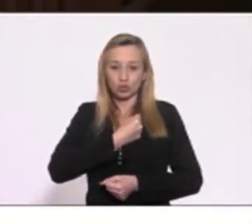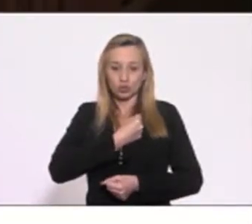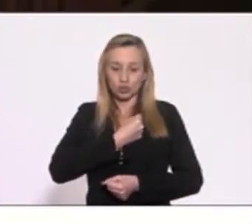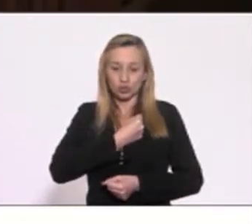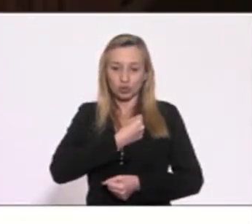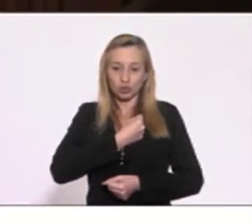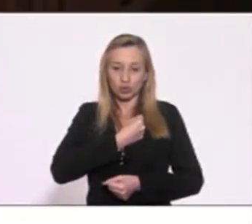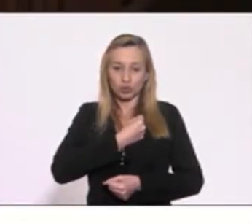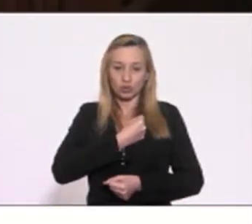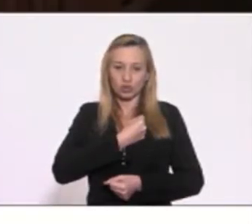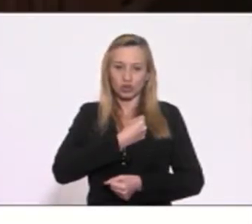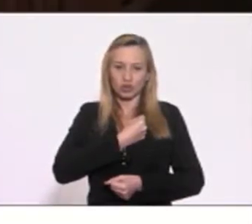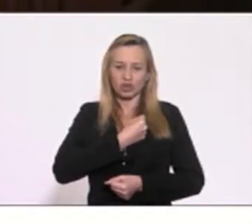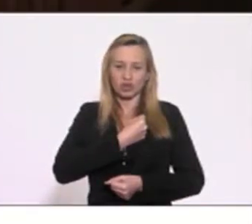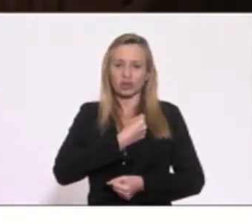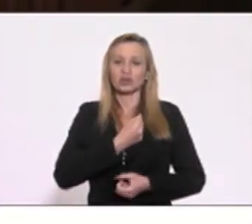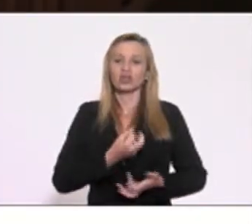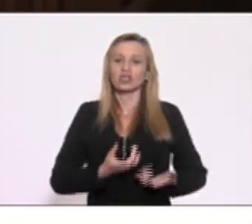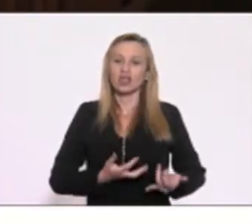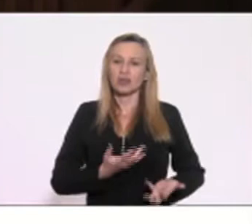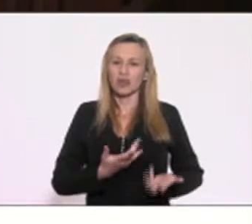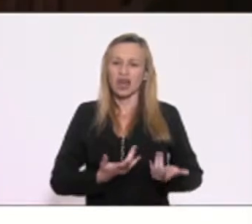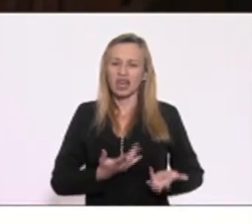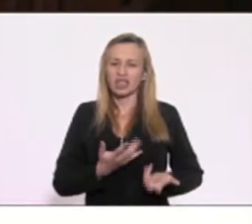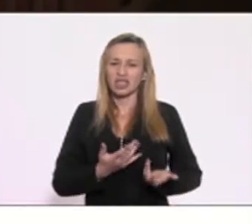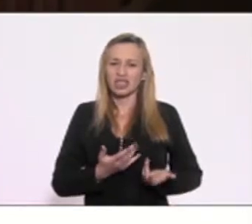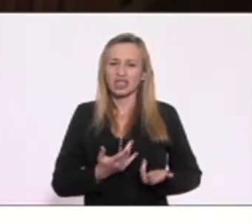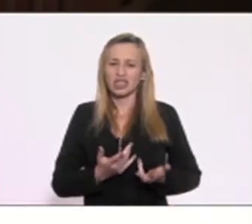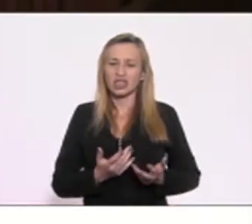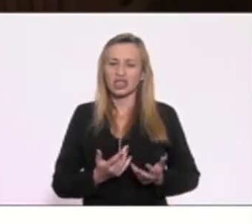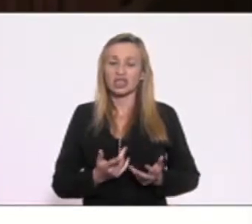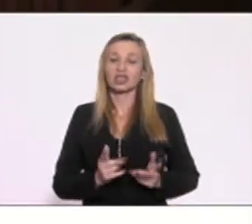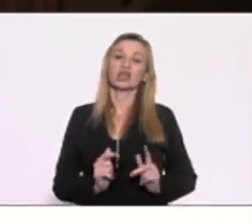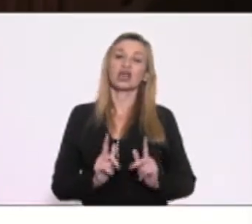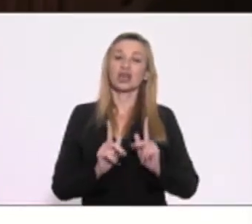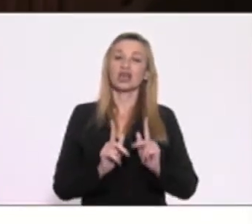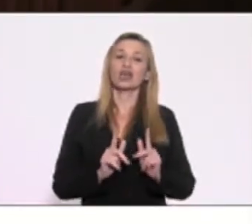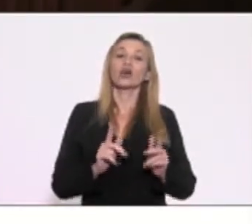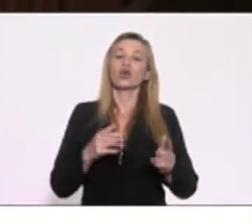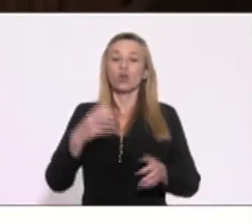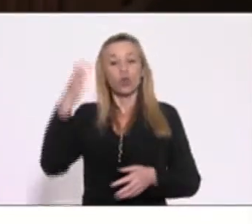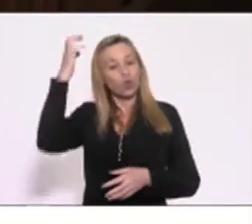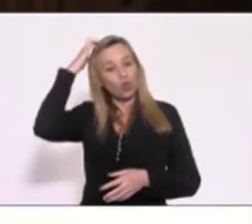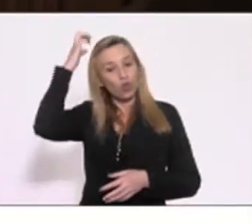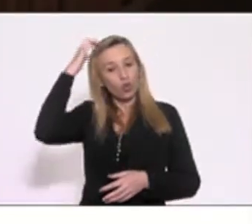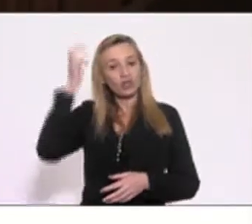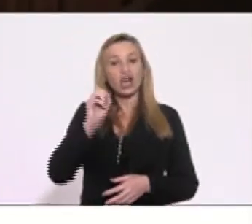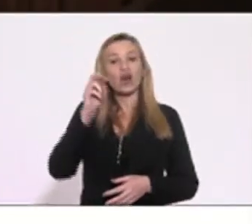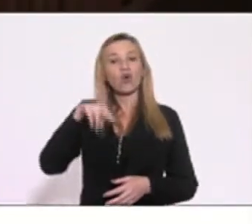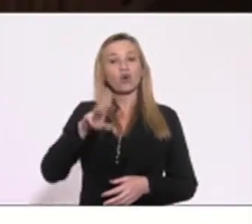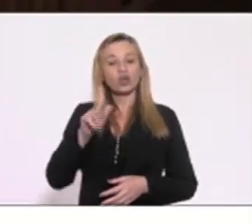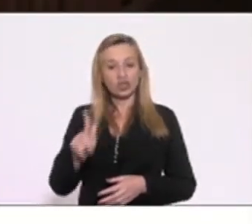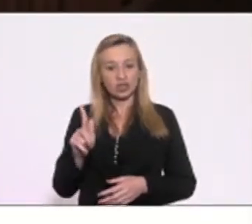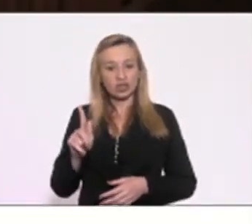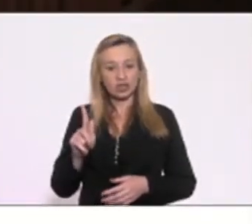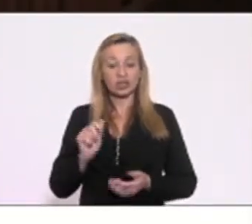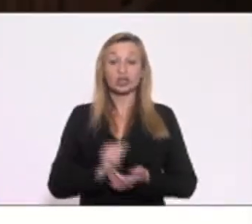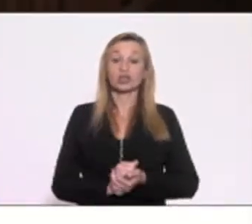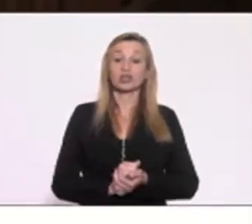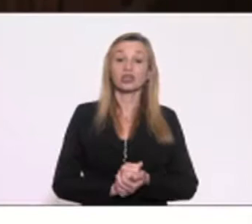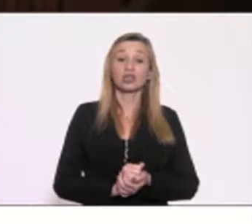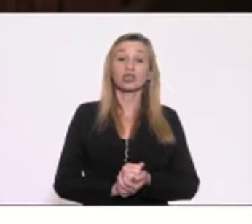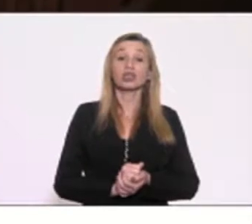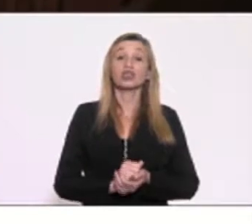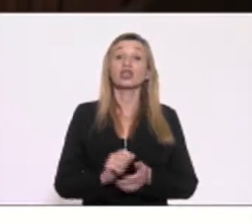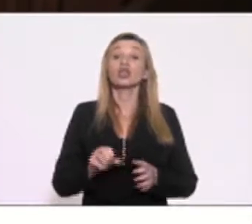ONGs. Aí ele pauta, todo mundo discute isso, enquanto isso, o